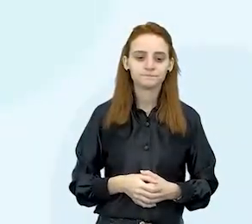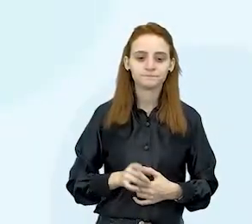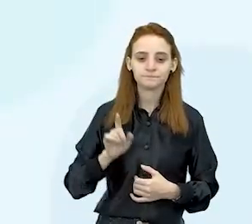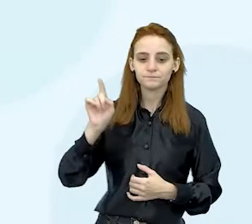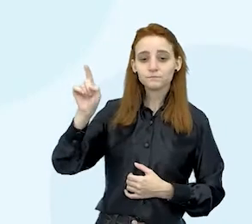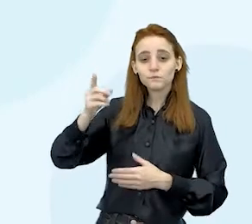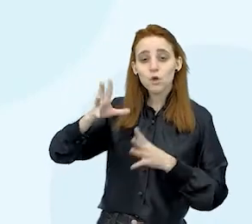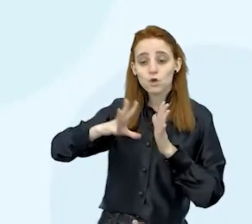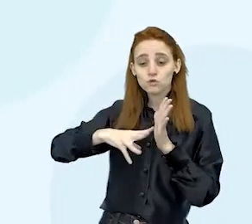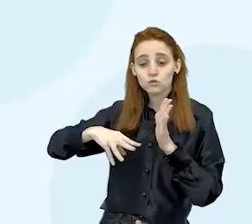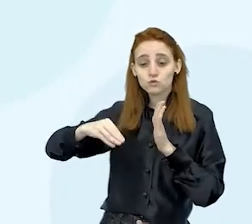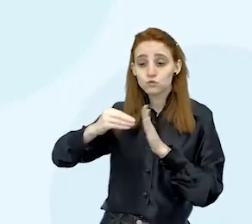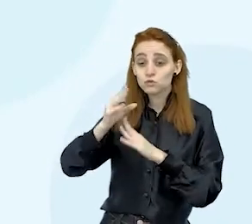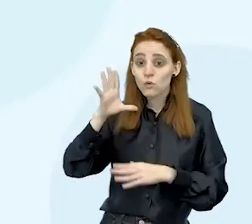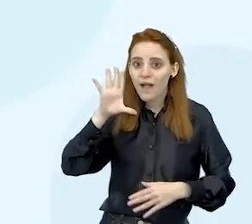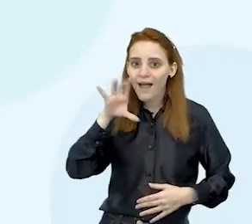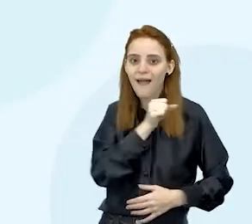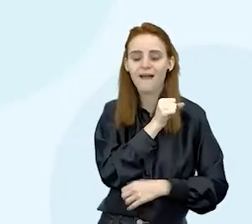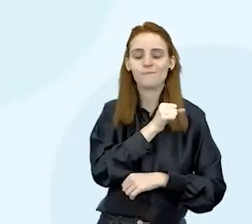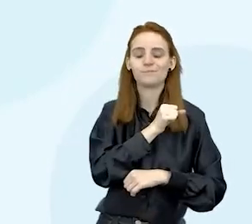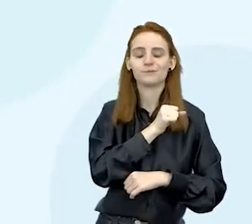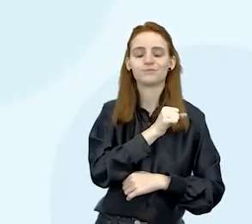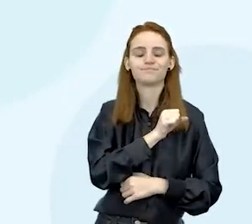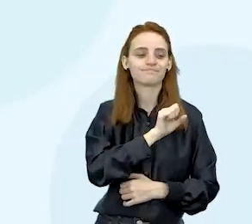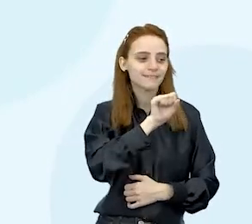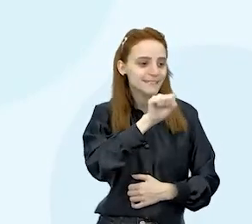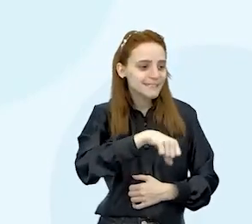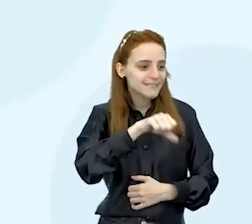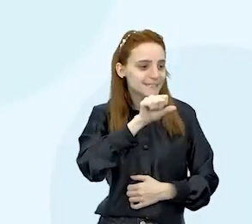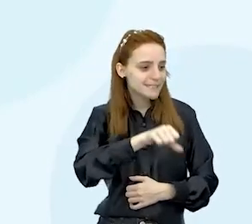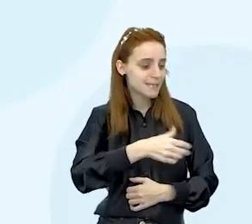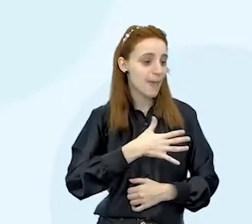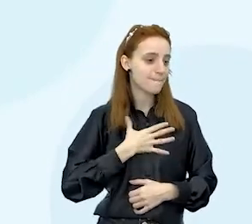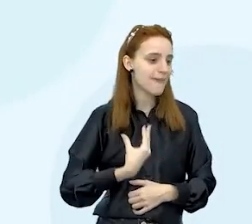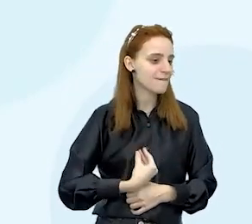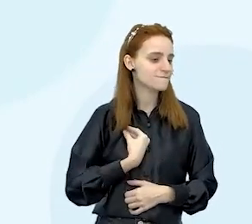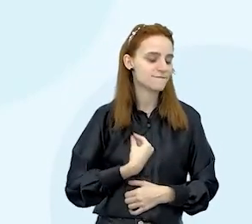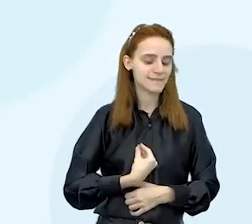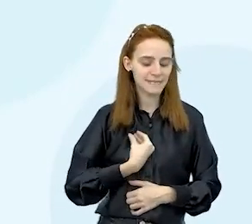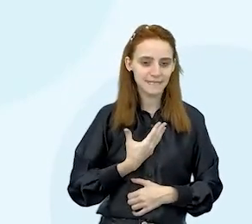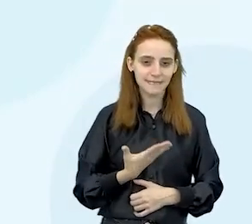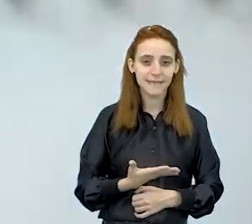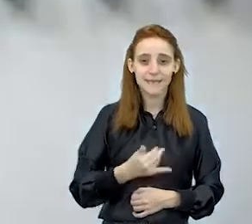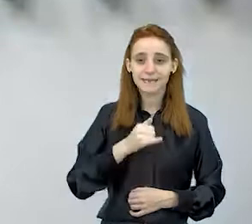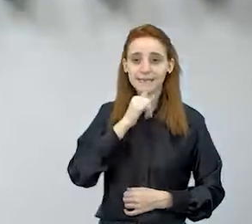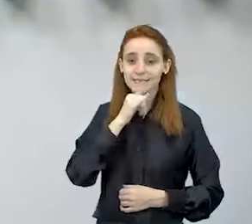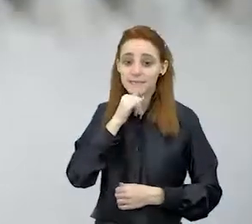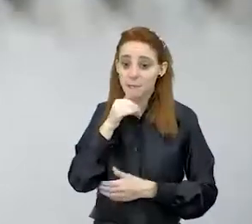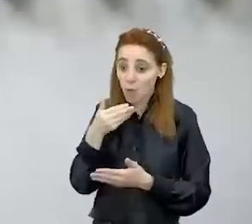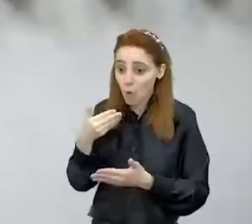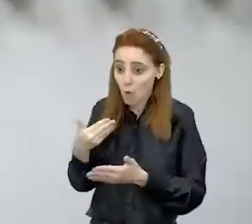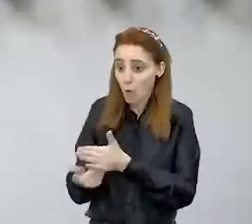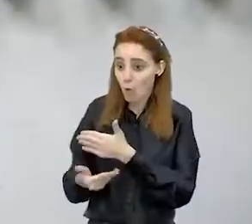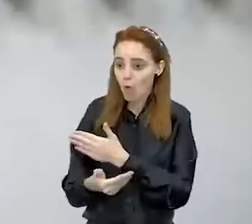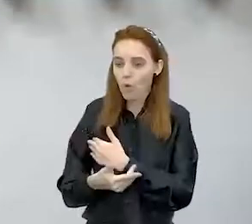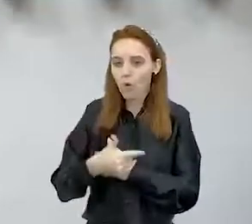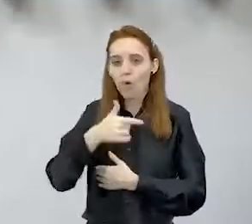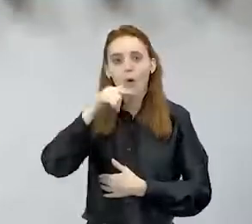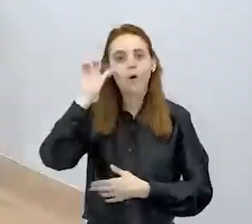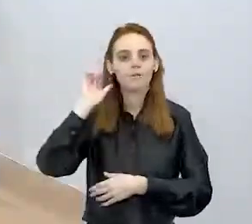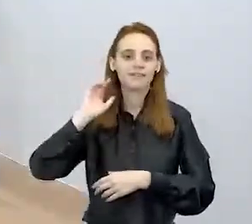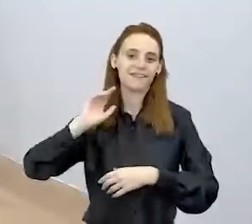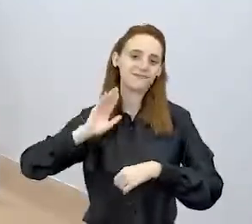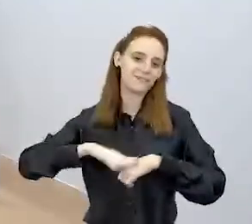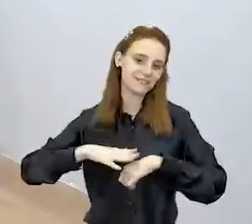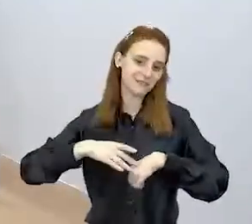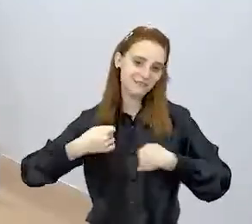tudo para ontem. Sim, a minha vida é tudo pra ontem. Tudo pra ontem. Qual o prazo que você tem para fazer tal coisa? Ontem. É pra ontem.